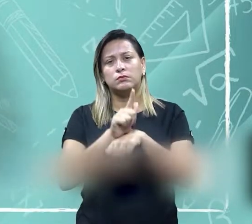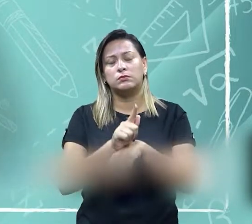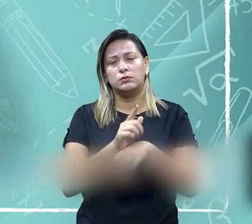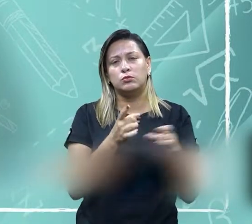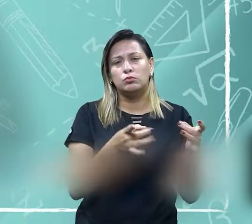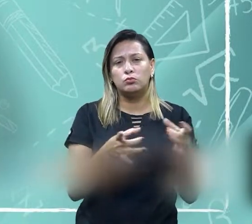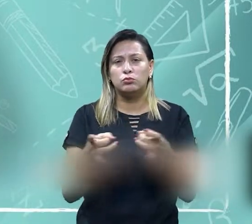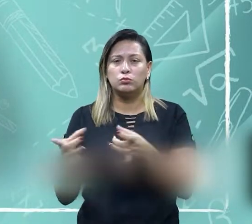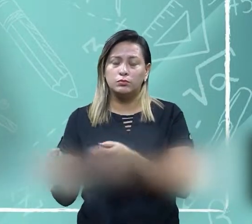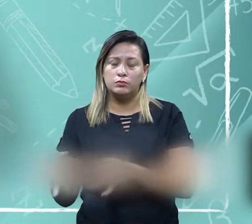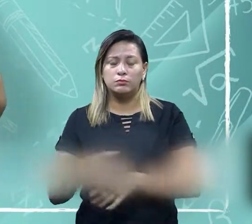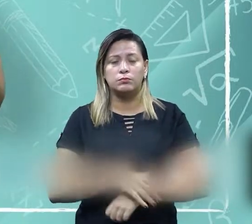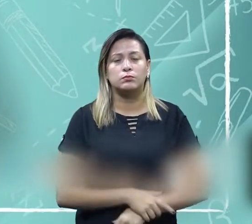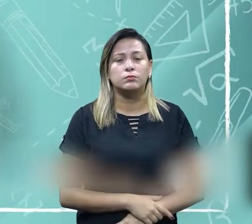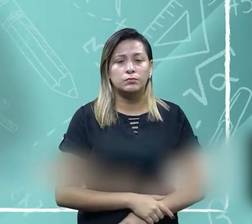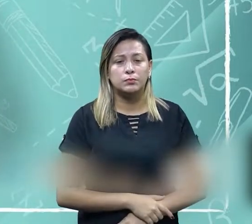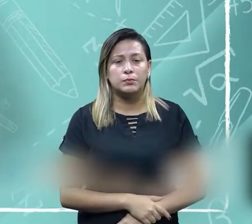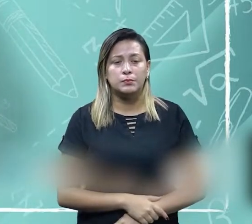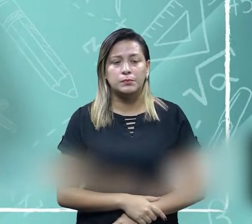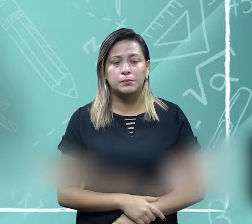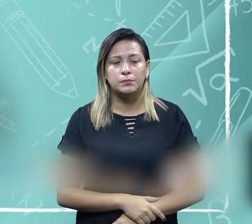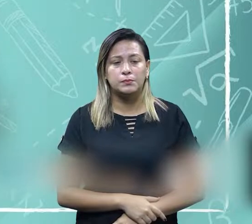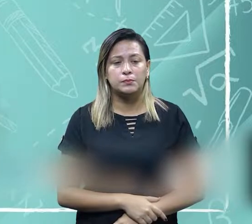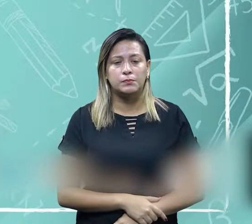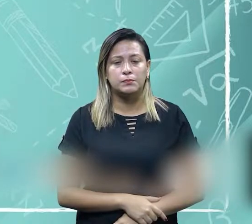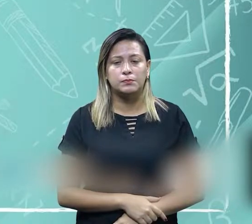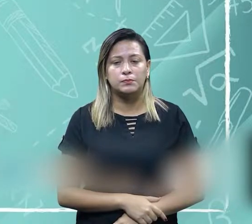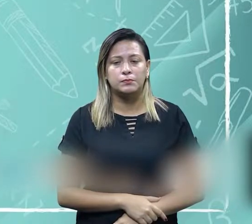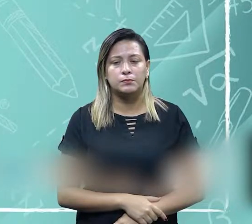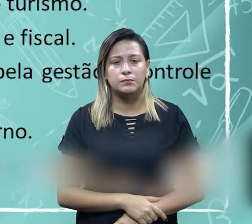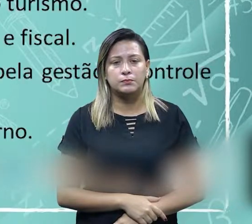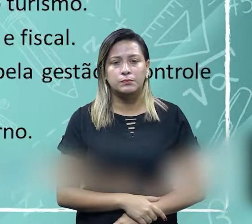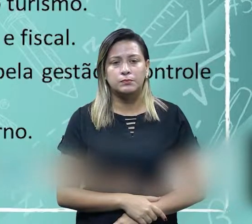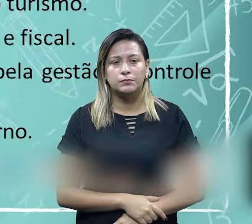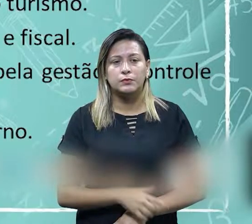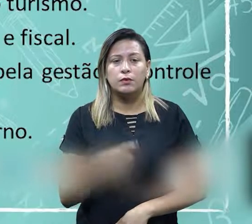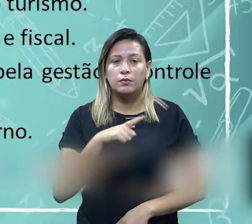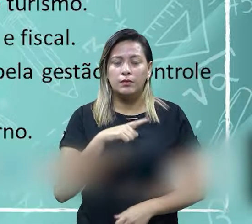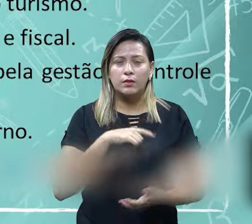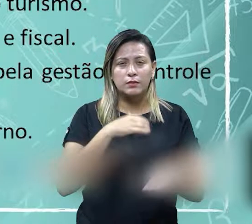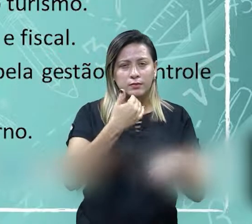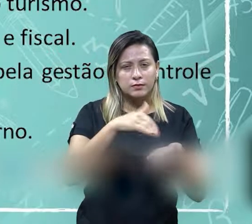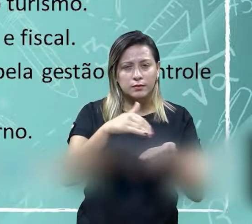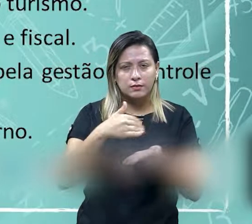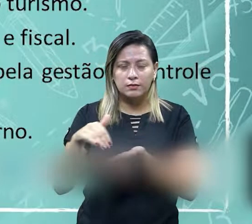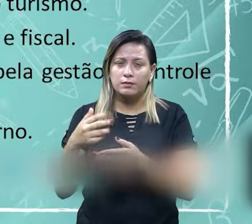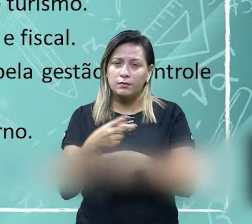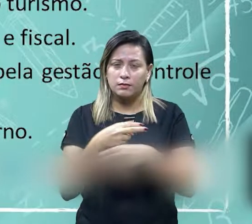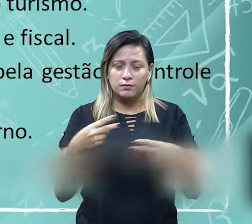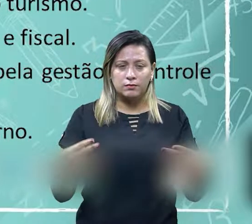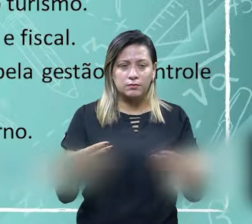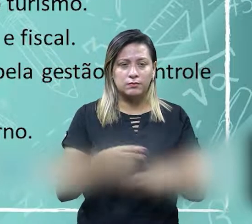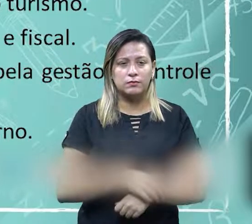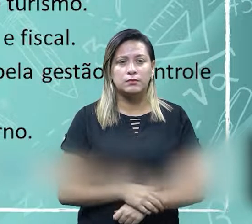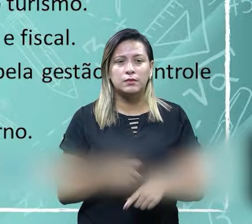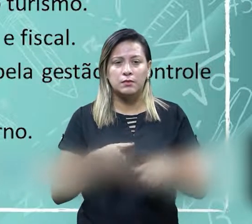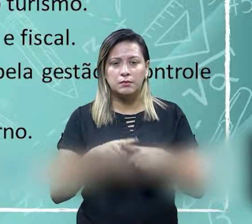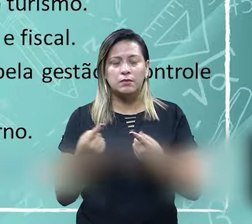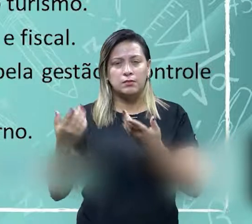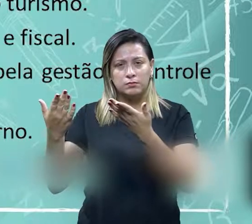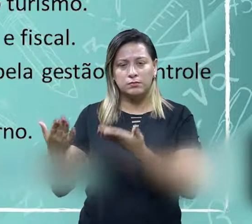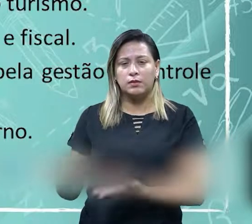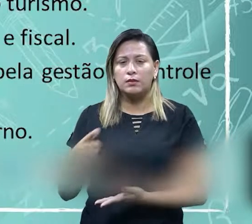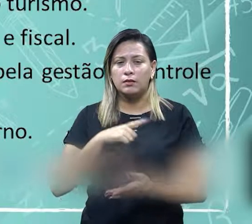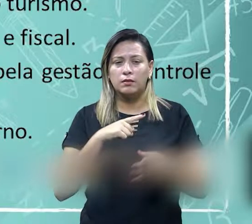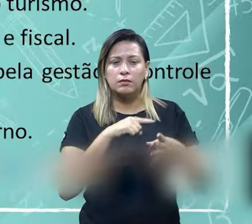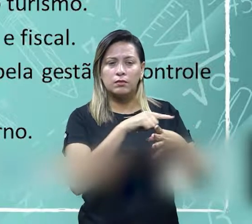comércio exterior. Então o comércio exterior é dividido em algumas secretarias. Eu não vou citar algumas, mas os slides vai citar 4